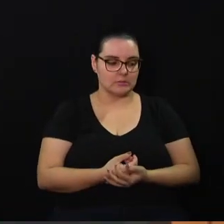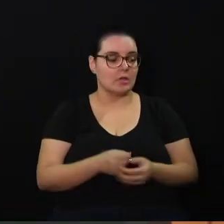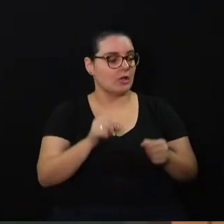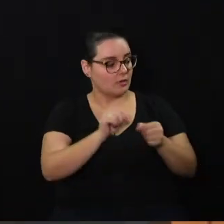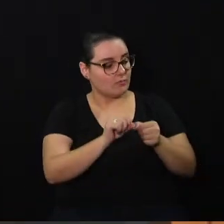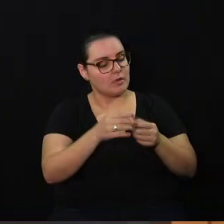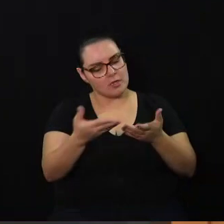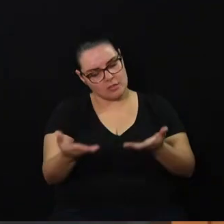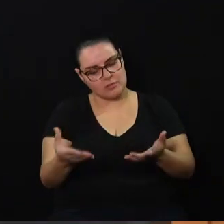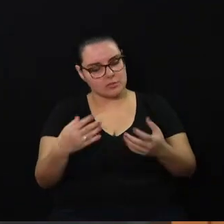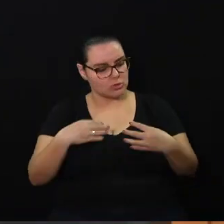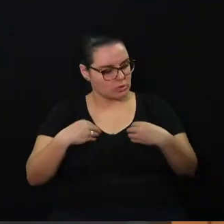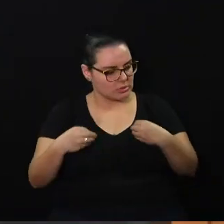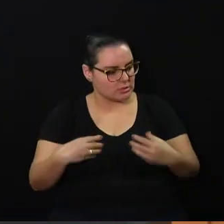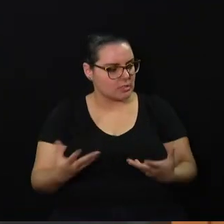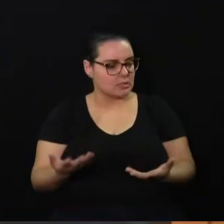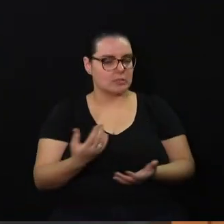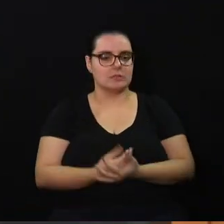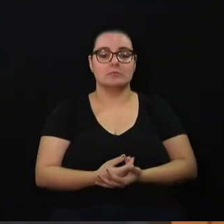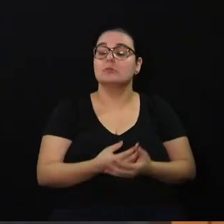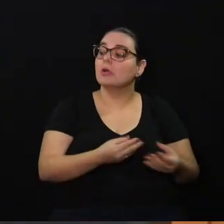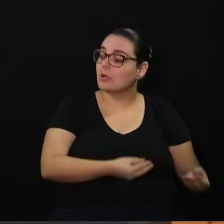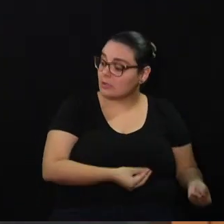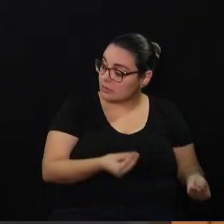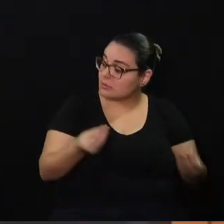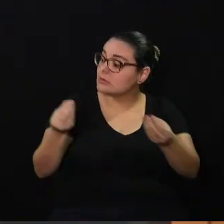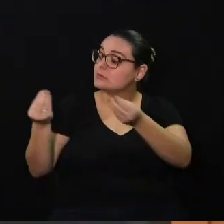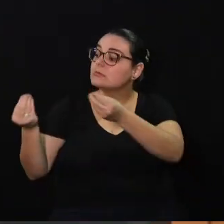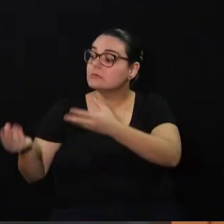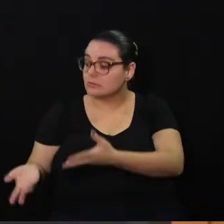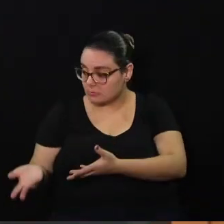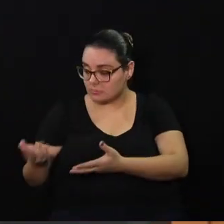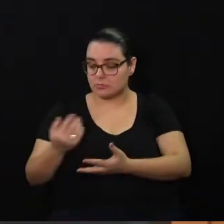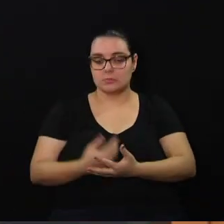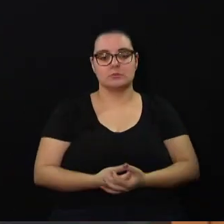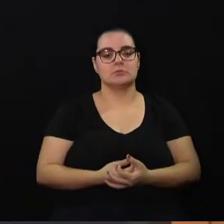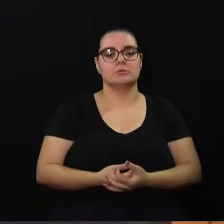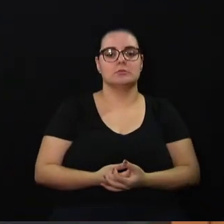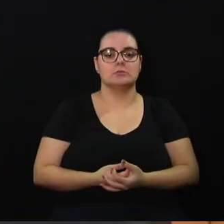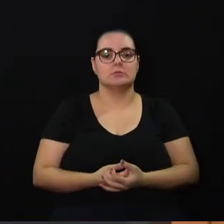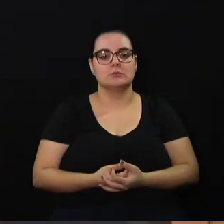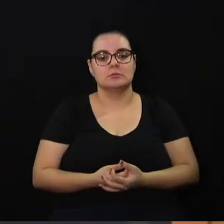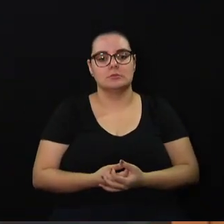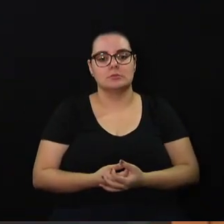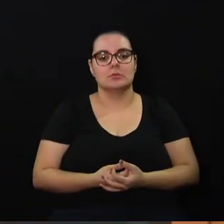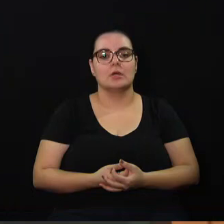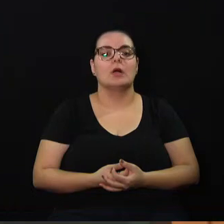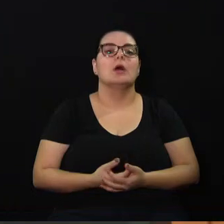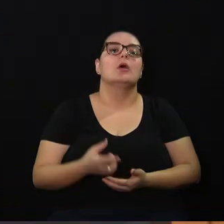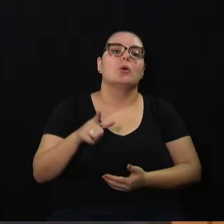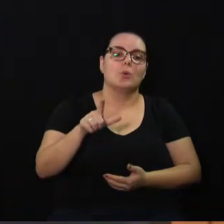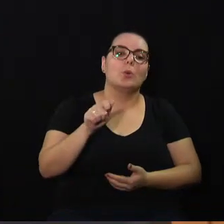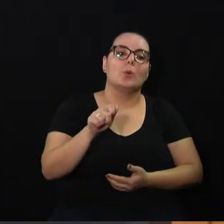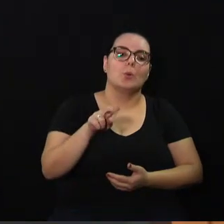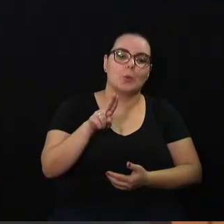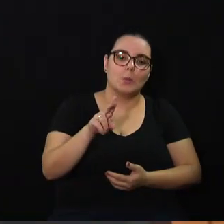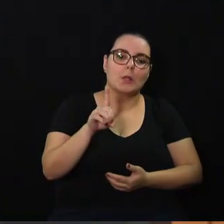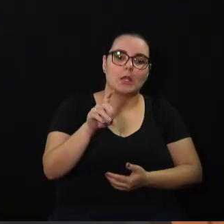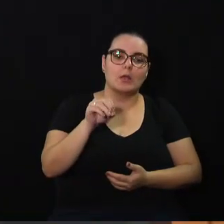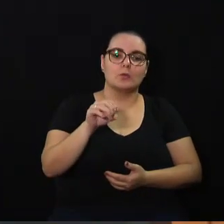fizemos prontamente levamos o resultado e saímos de lá com o laudo estampado f84